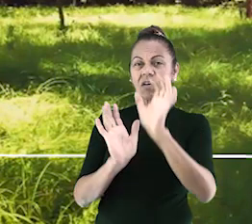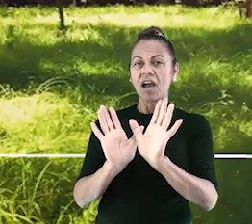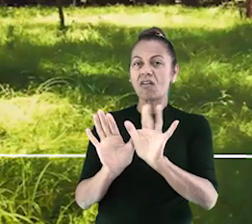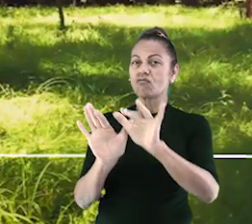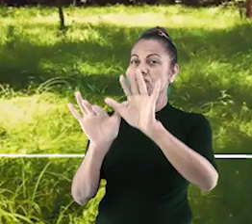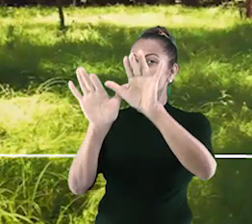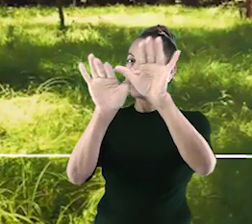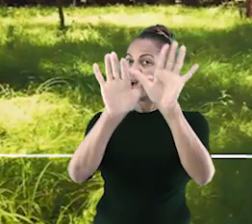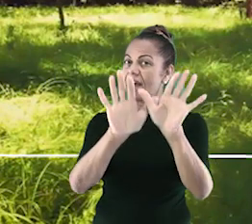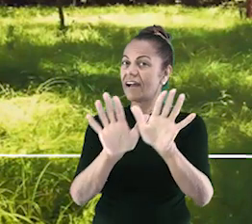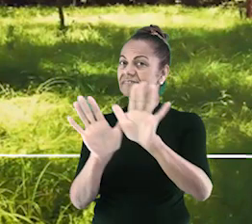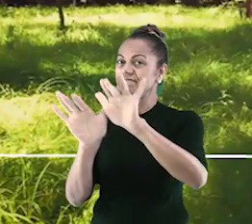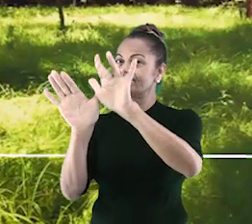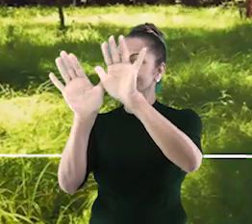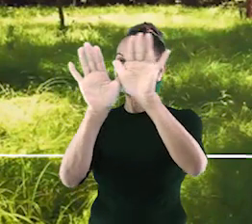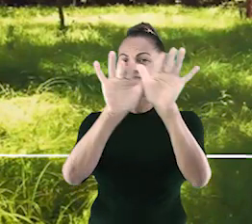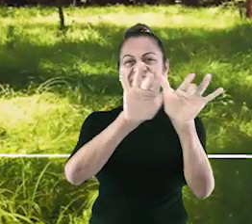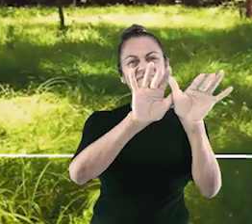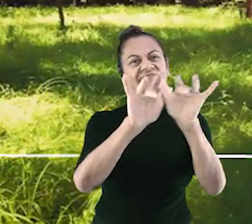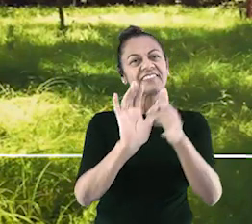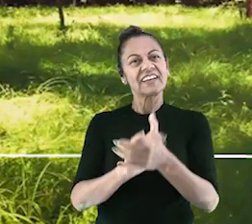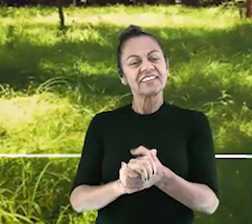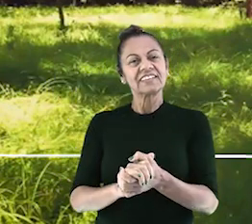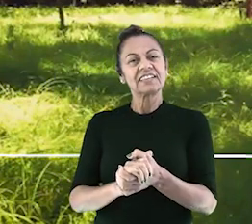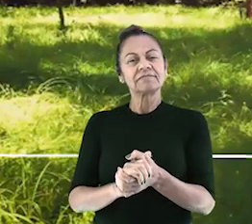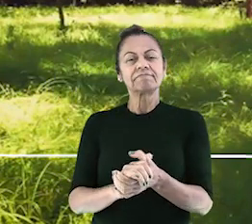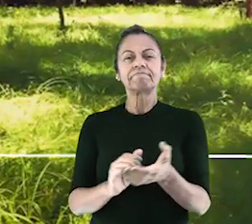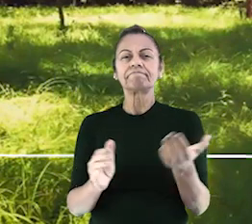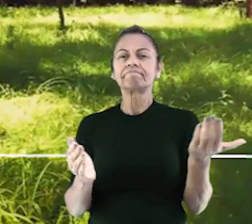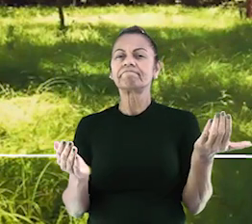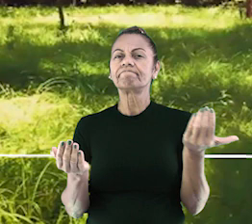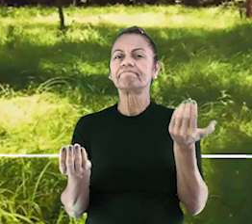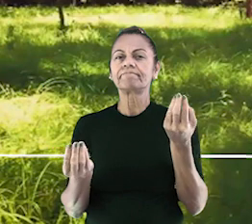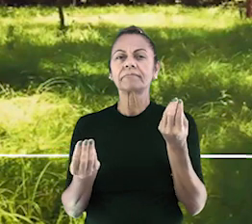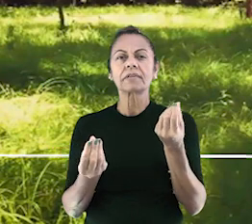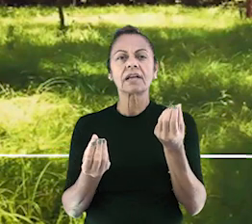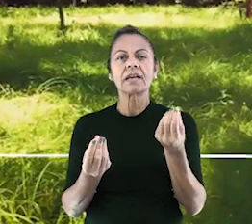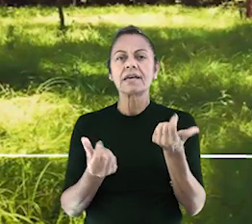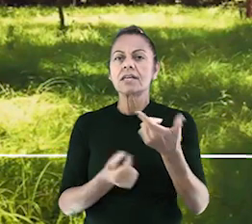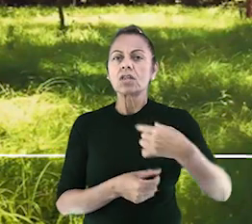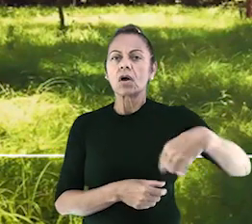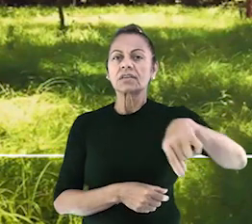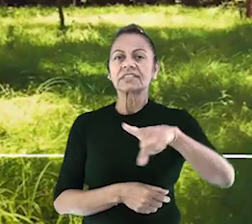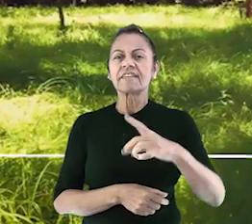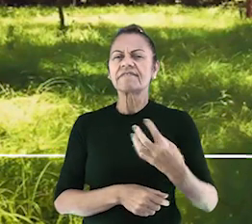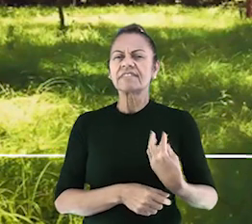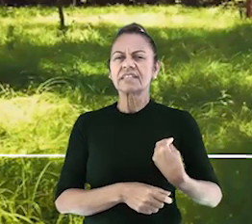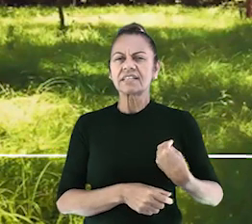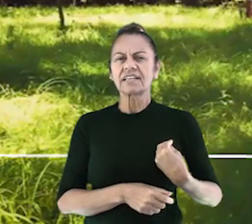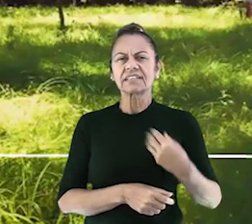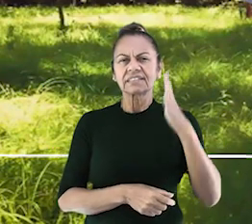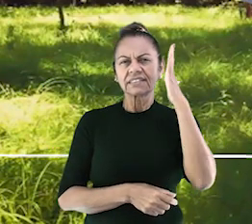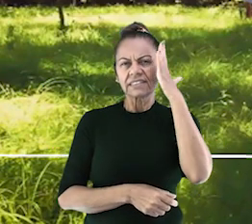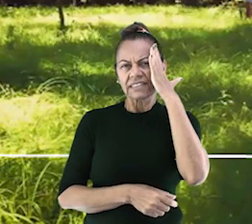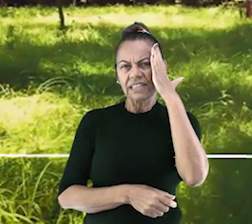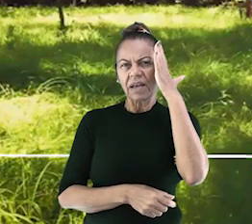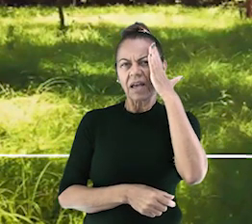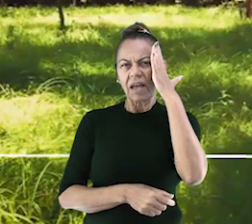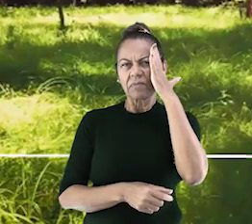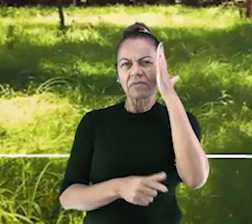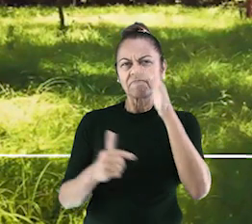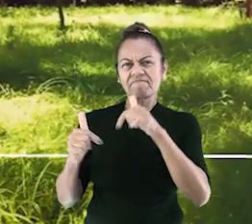Algumas coisas nós já sabemos fazer, certo? Vamos pensar aí, pensa. Deixa eu ver...